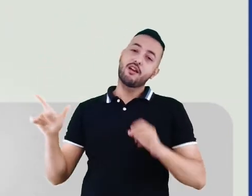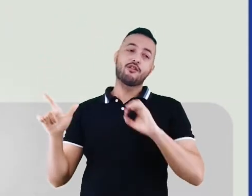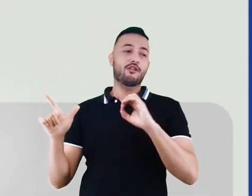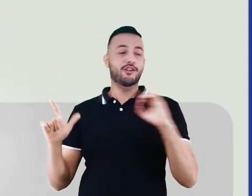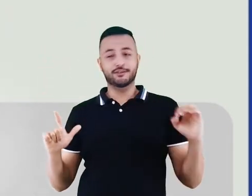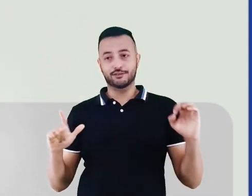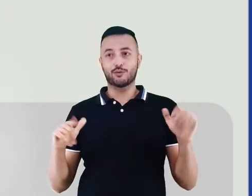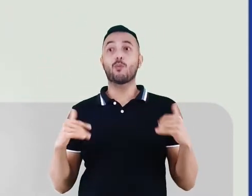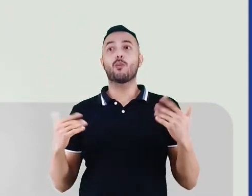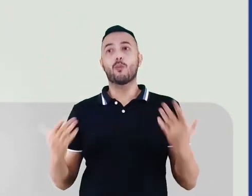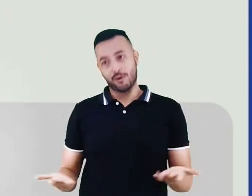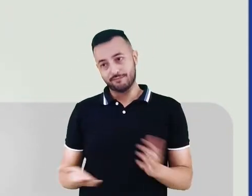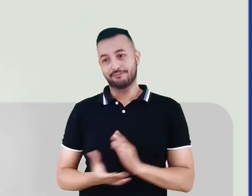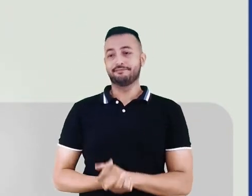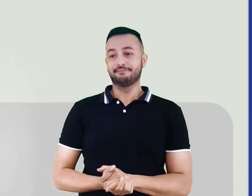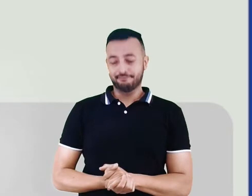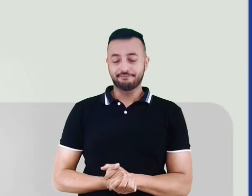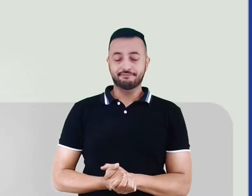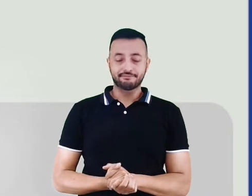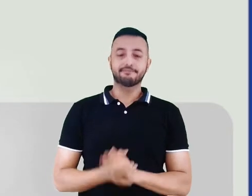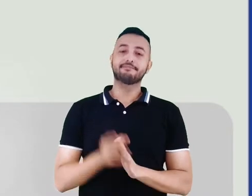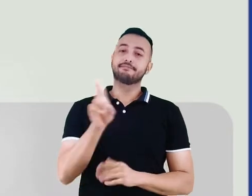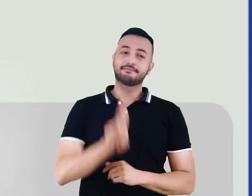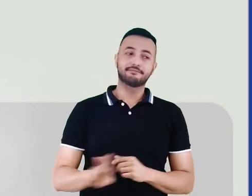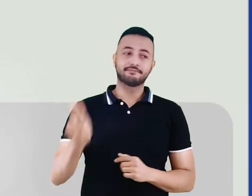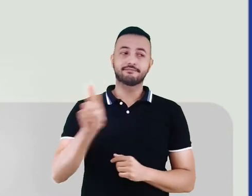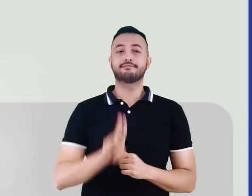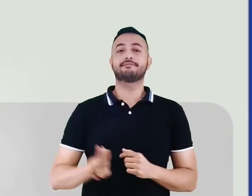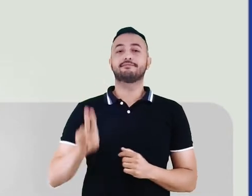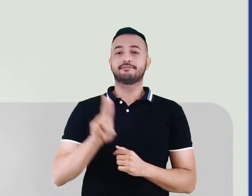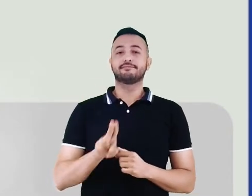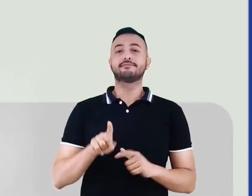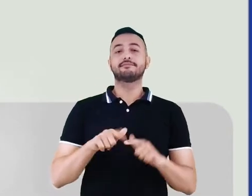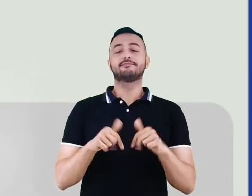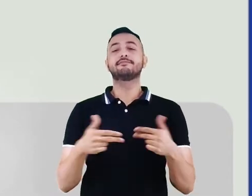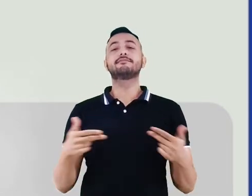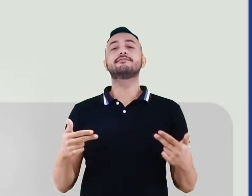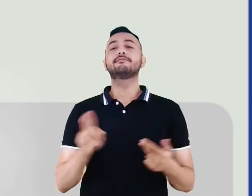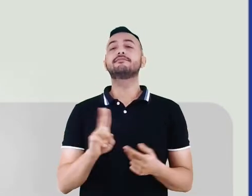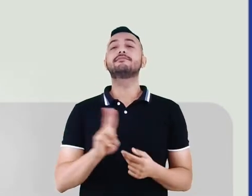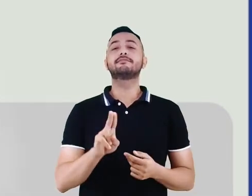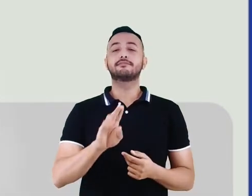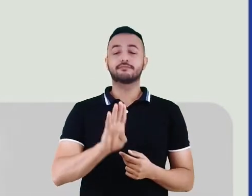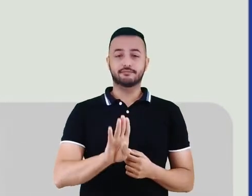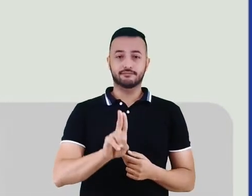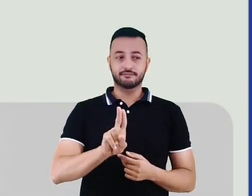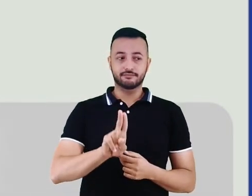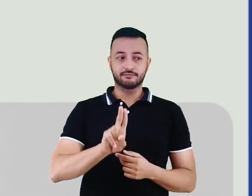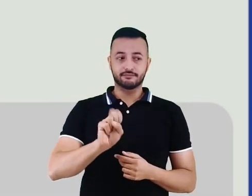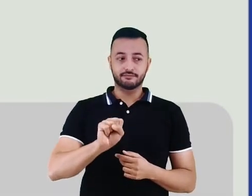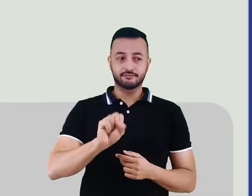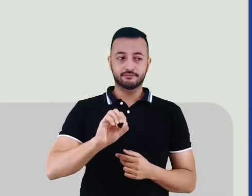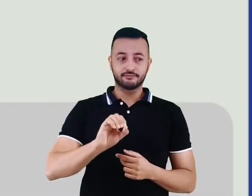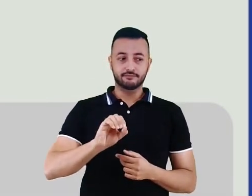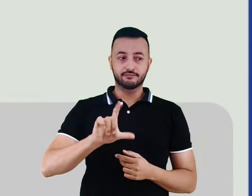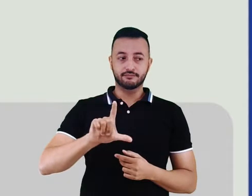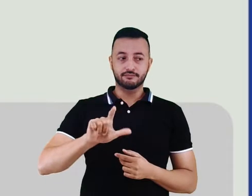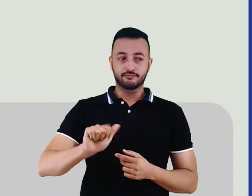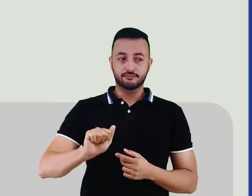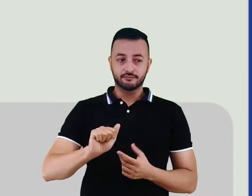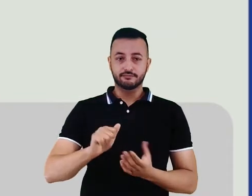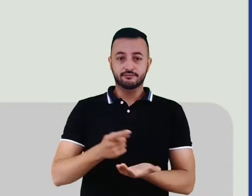o oeste. E eles utilizavam um instrumento chamado bússola. Isso mesmo que nós